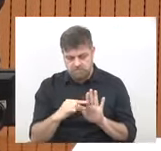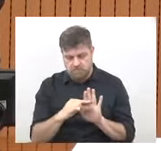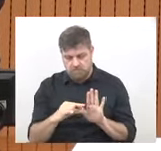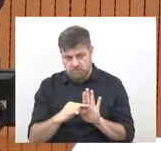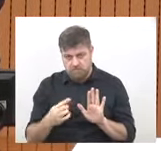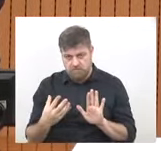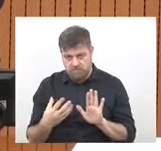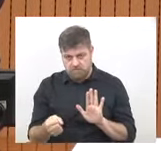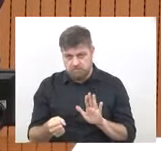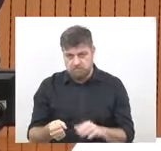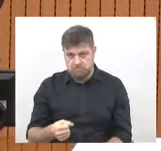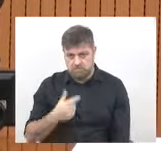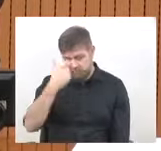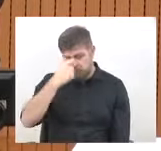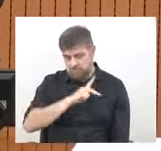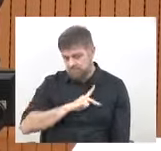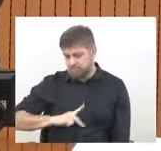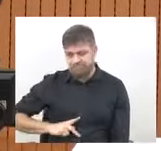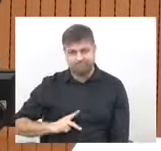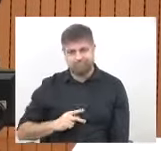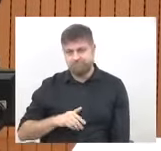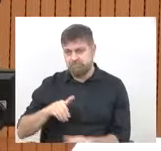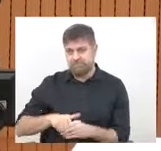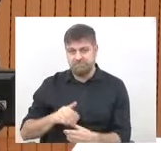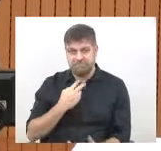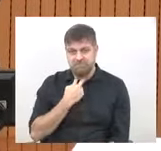24 votos. Que o presidente não vota.